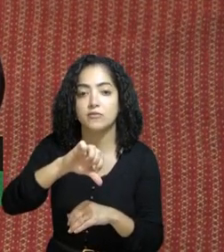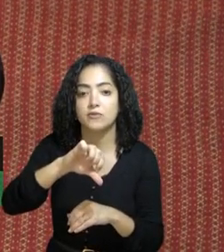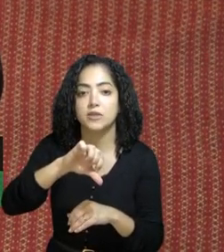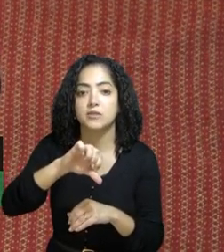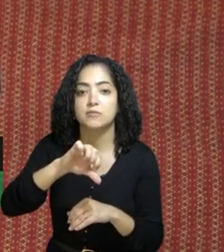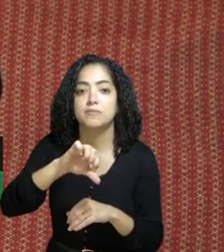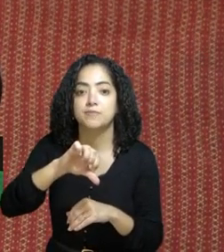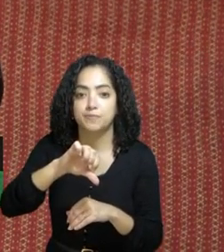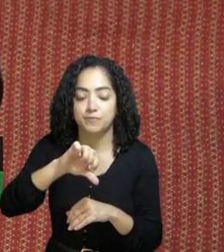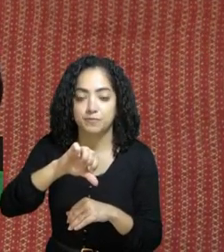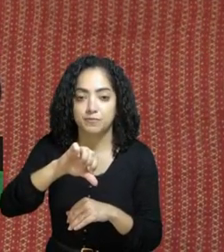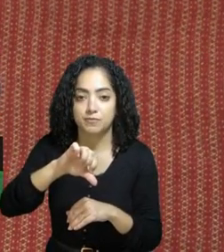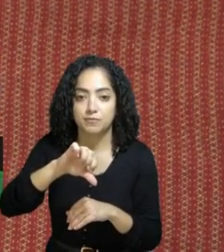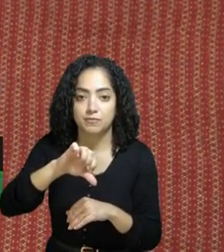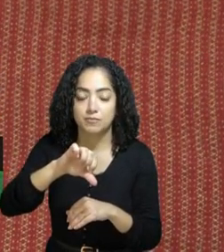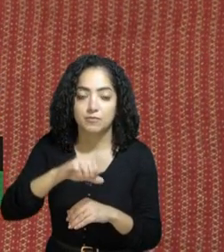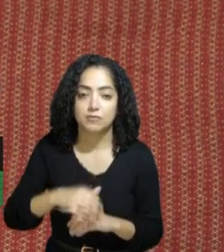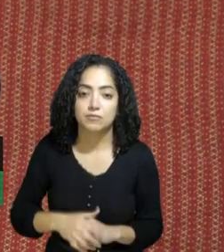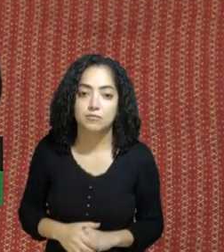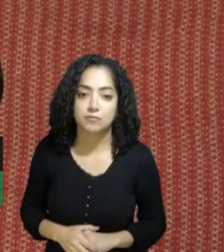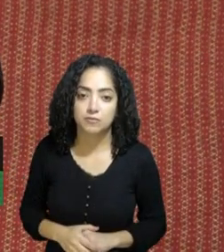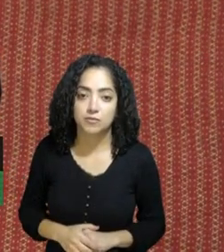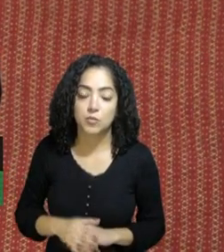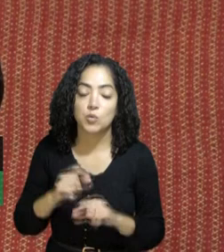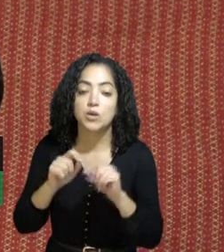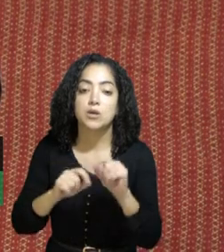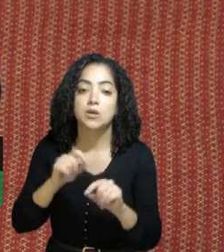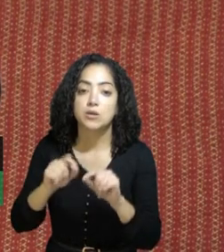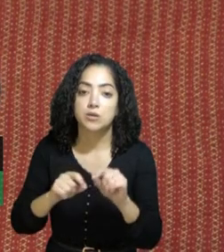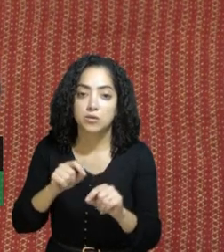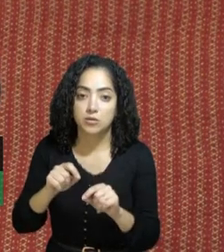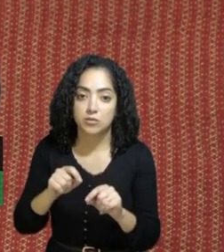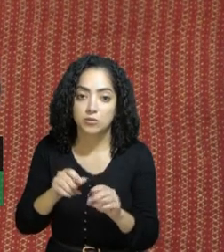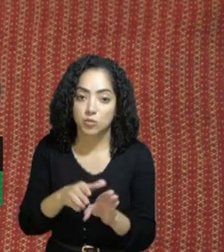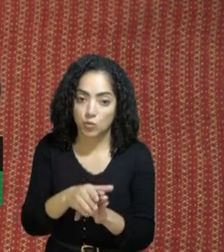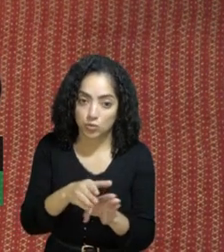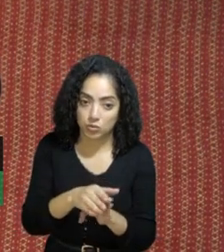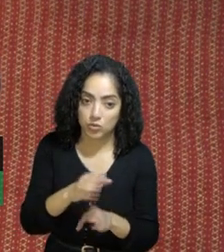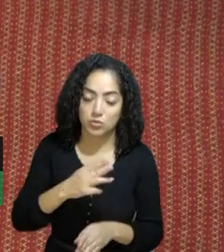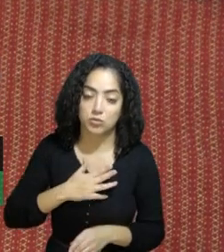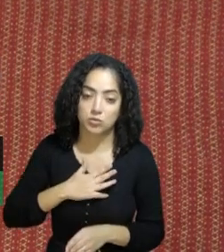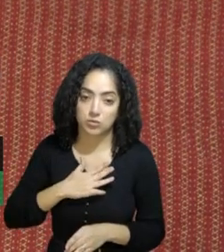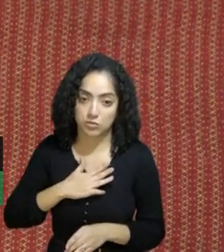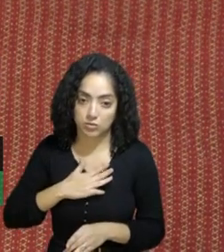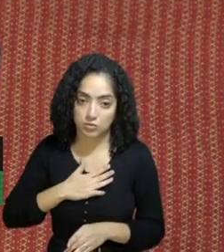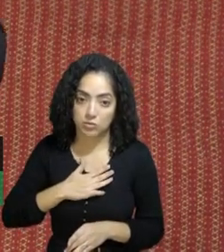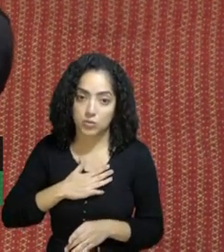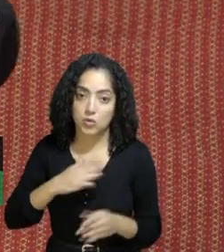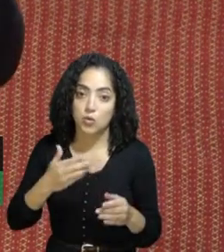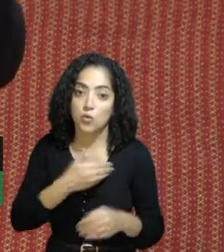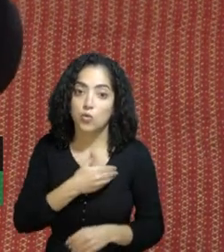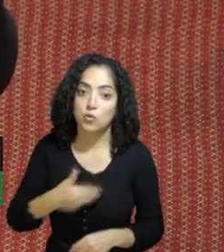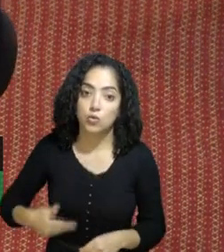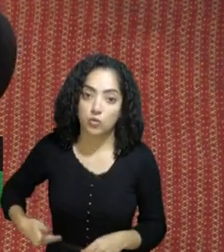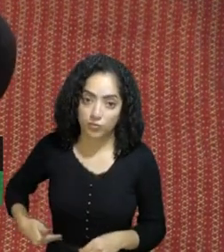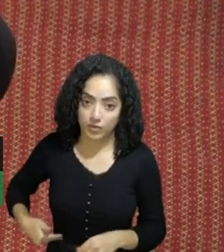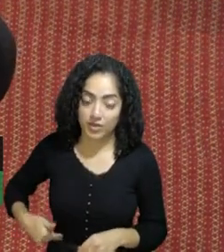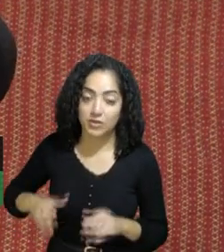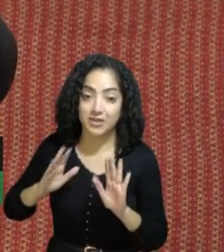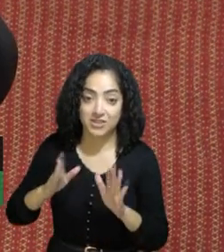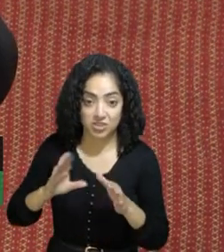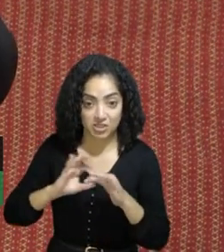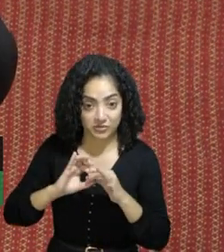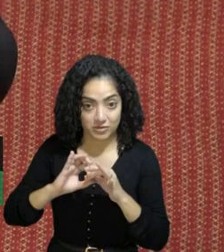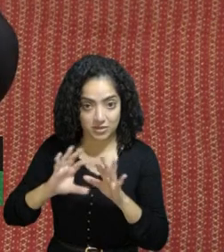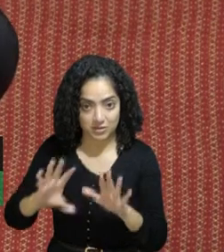9/10/2023, às 17h45. Por orientação do presidente Lula, o governo disponibilizou, quer dizer que ele já havia